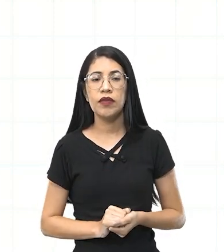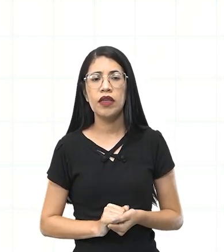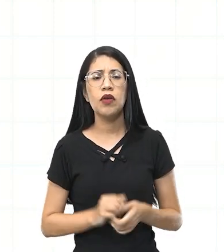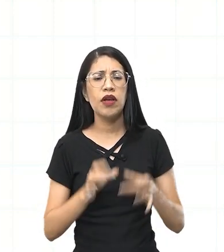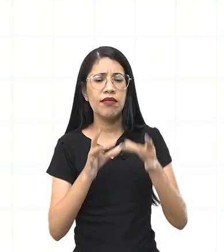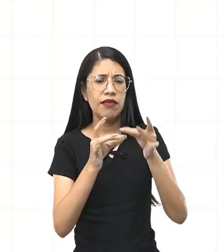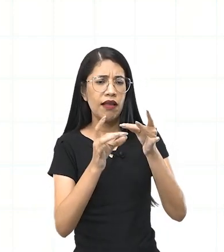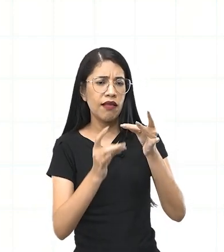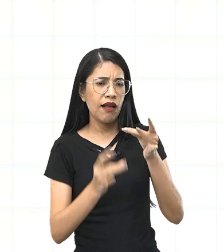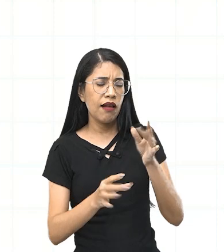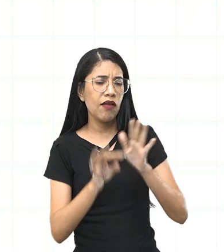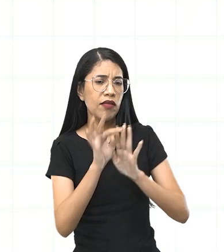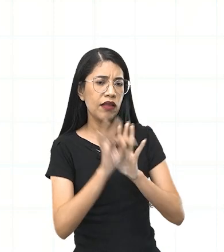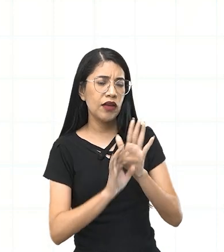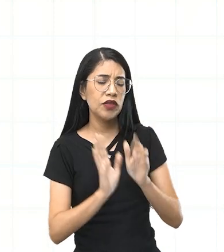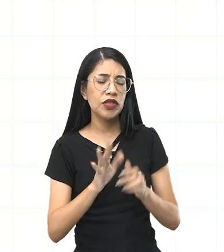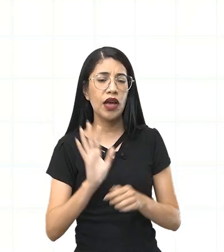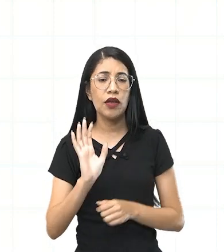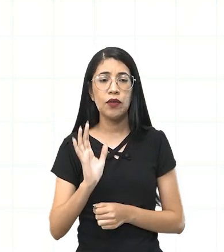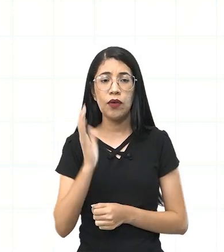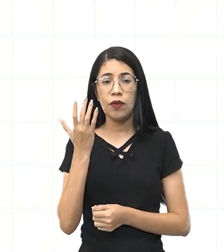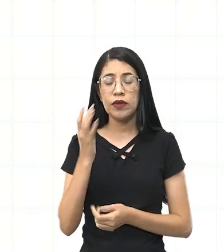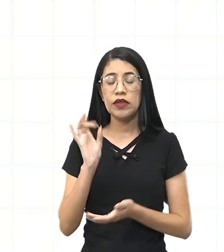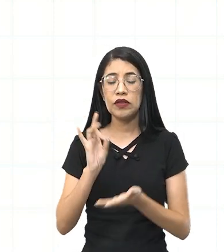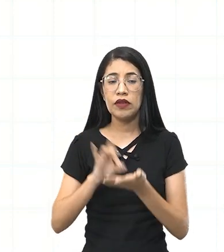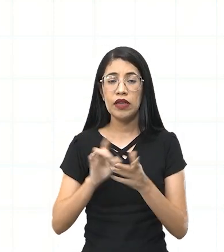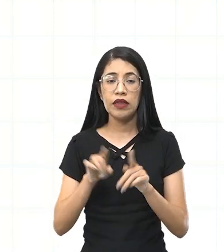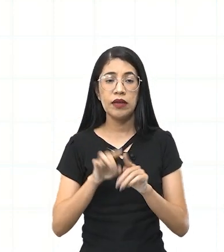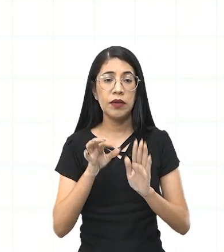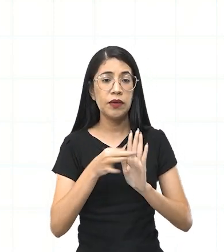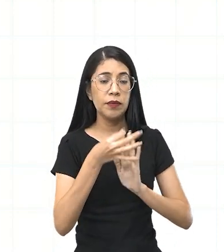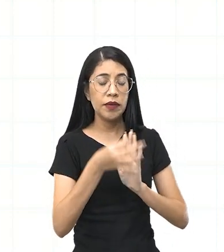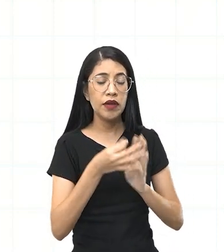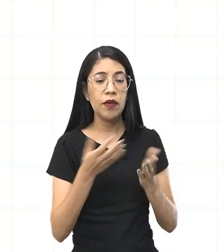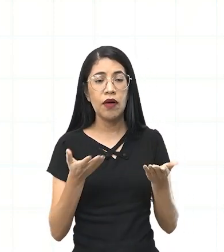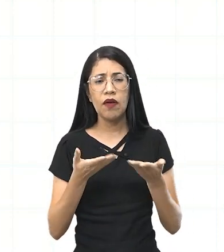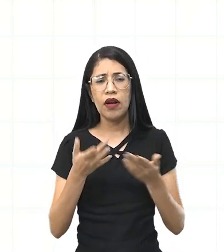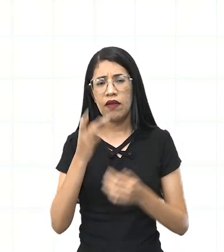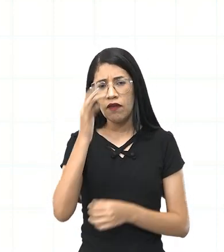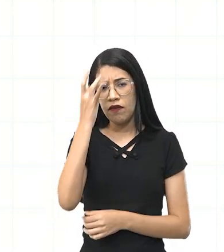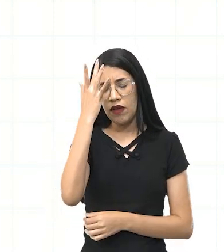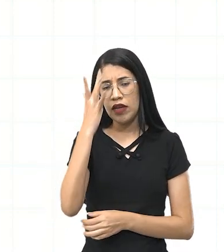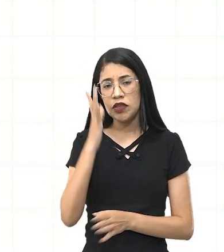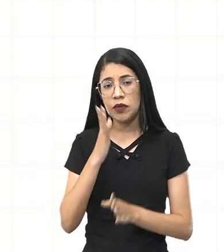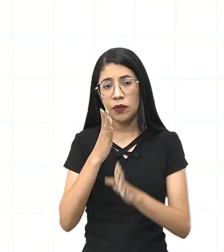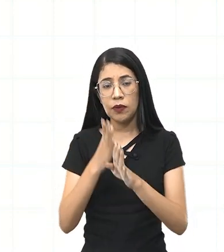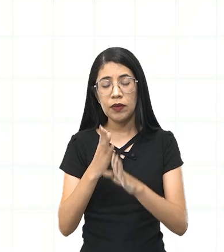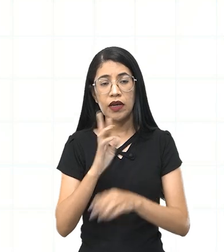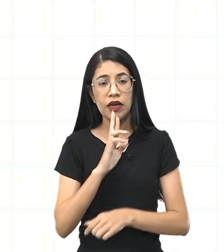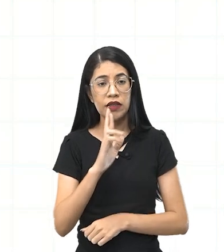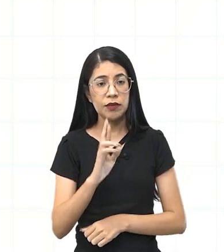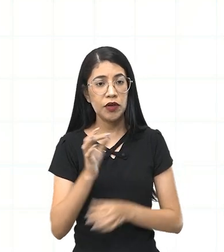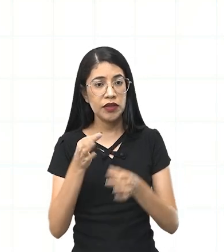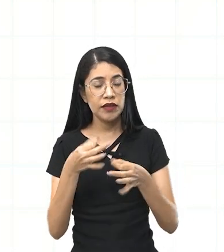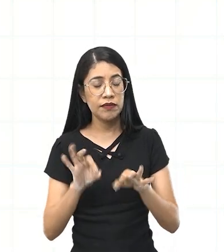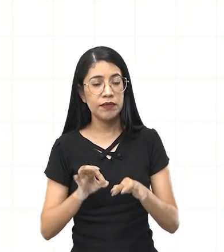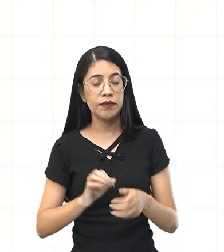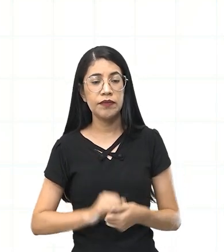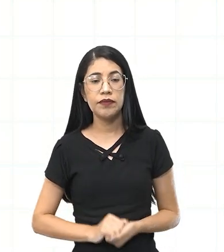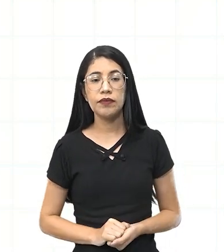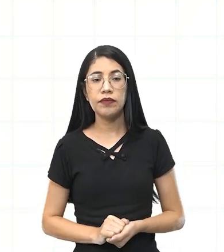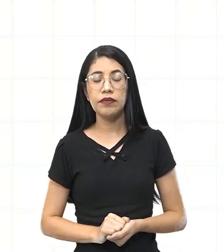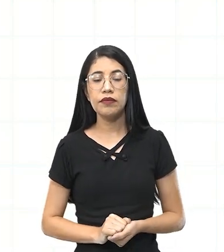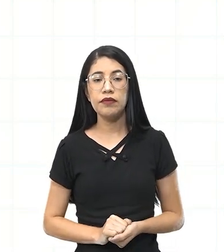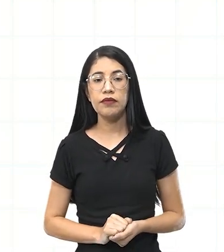o texto para vocês sobre fato e opinião, então agora vai ficar mais fácil de nós descobrirmos o que é o fato, né?